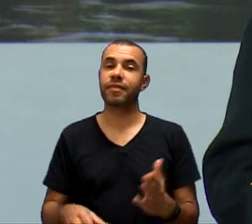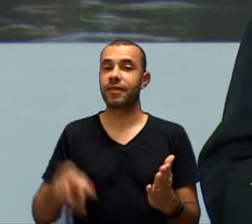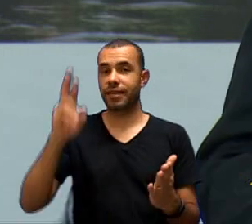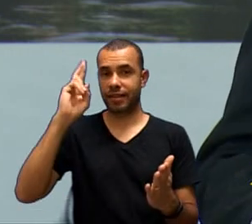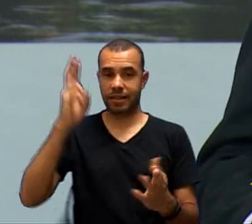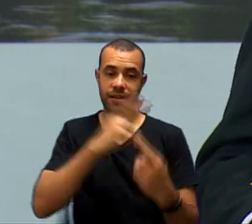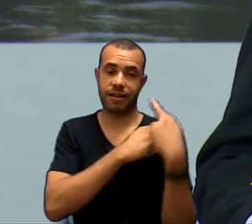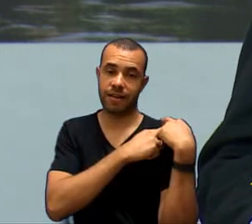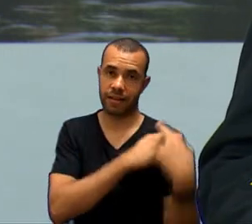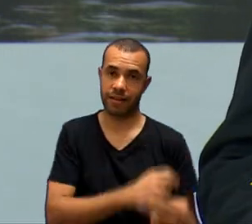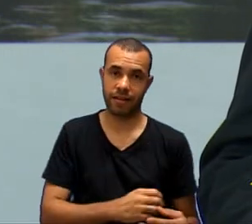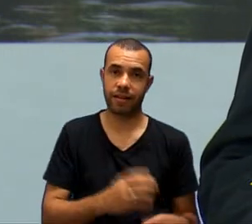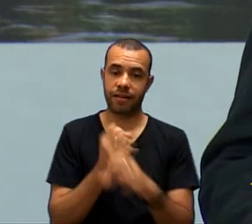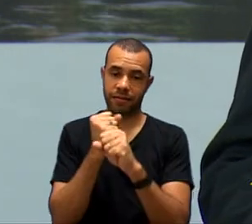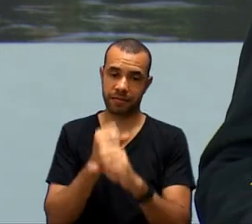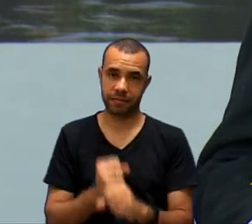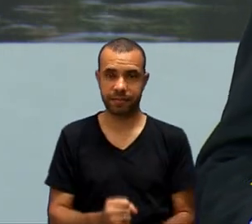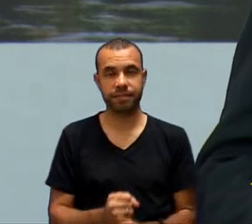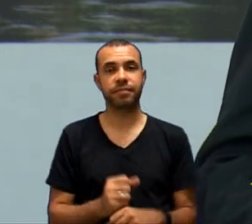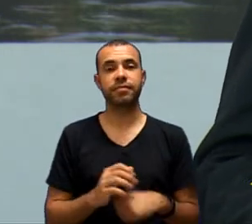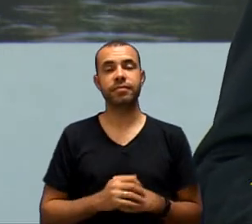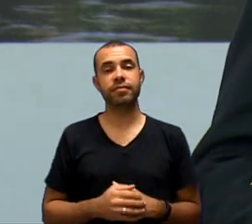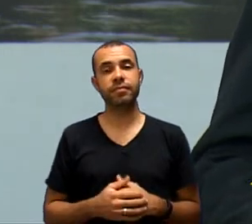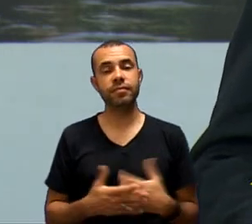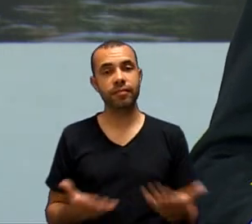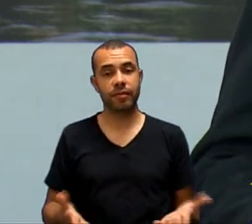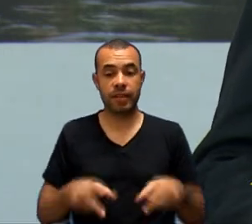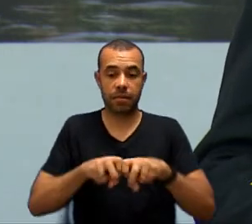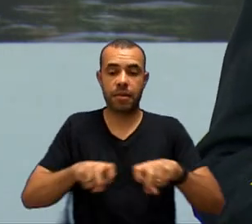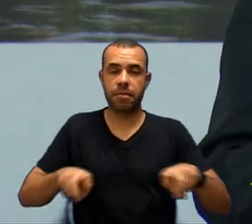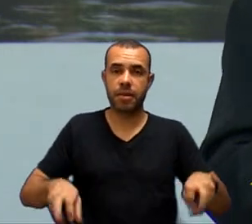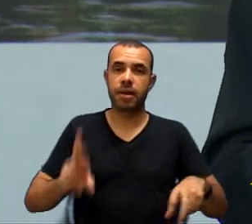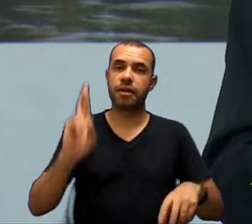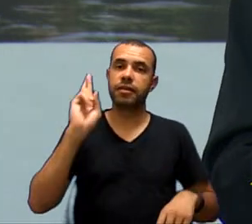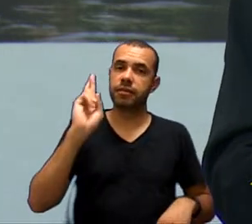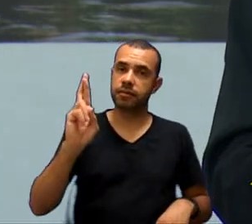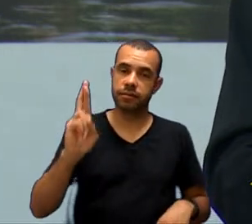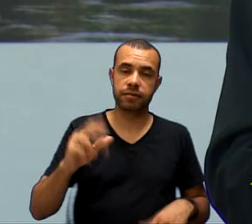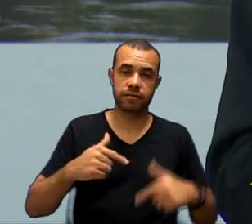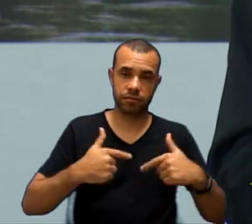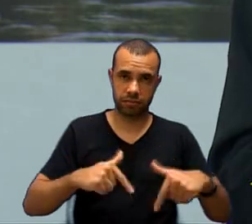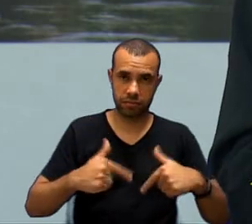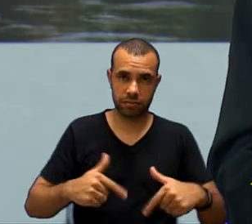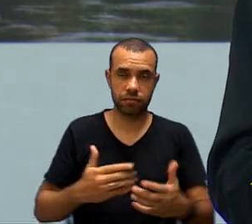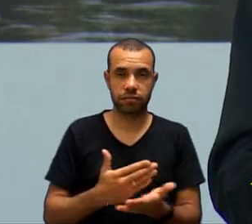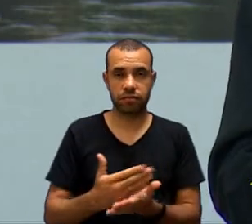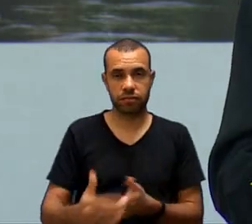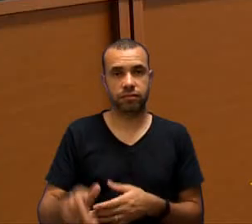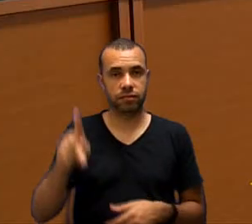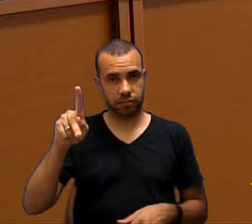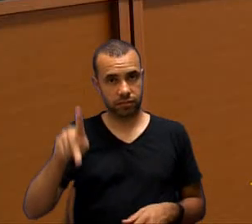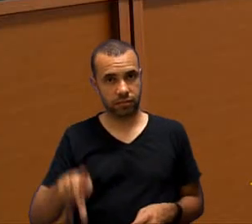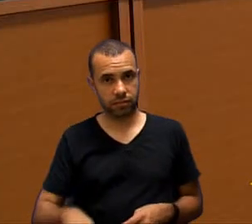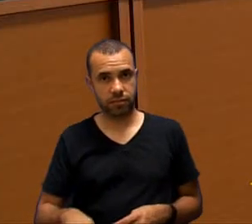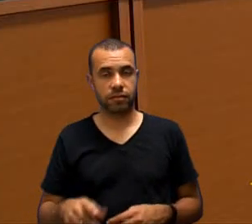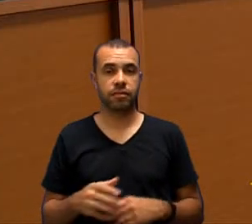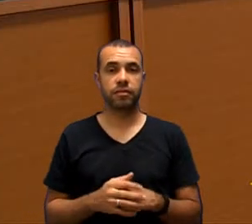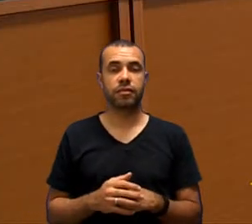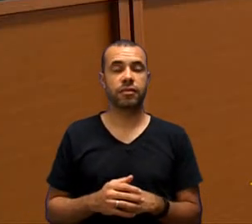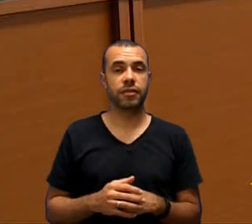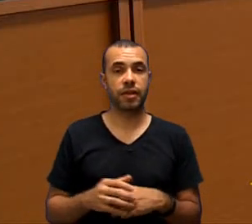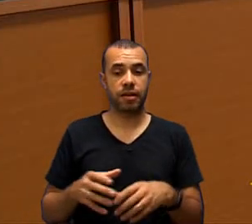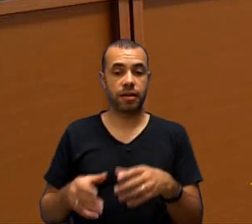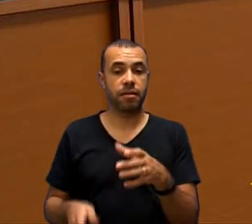Fiscal. Integram a mesa dos trabalhos desta tarde, inicialmente, o presidente da